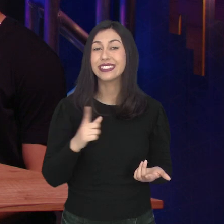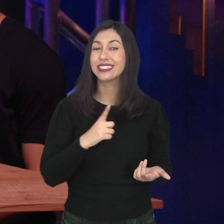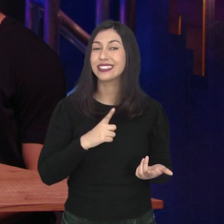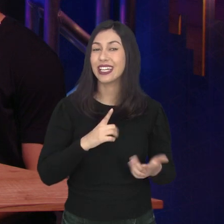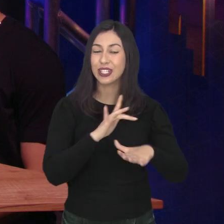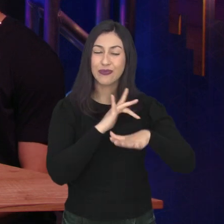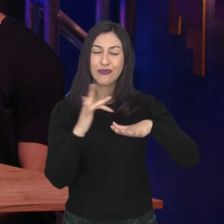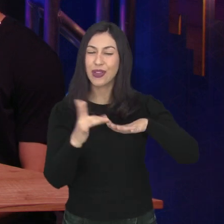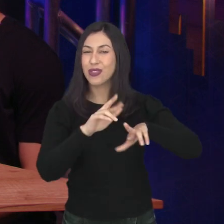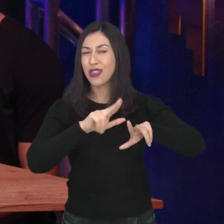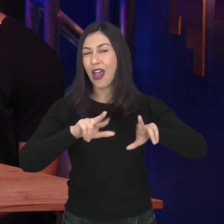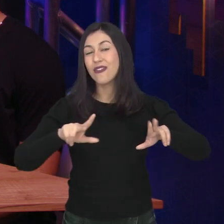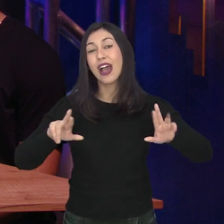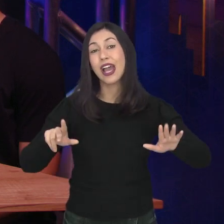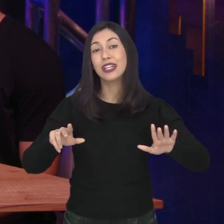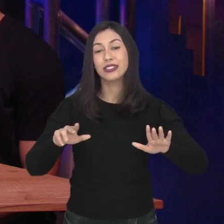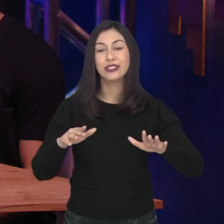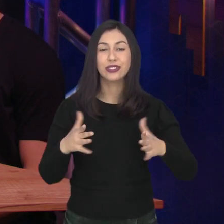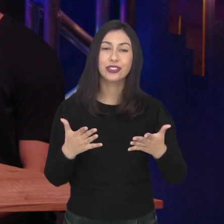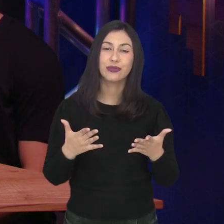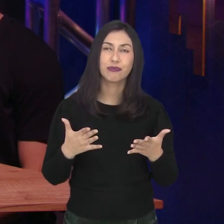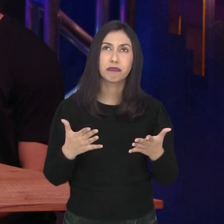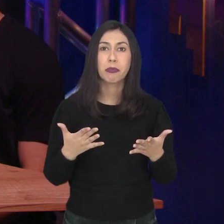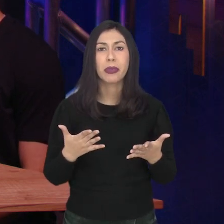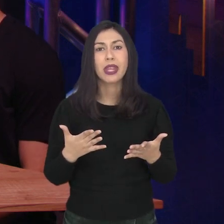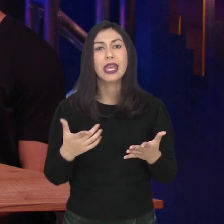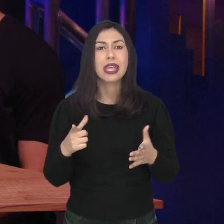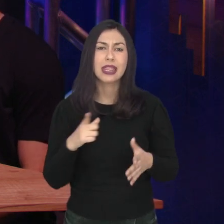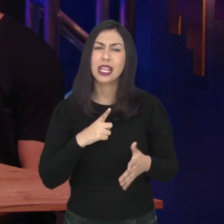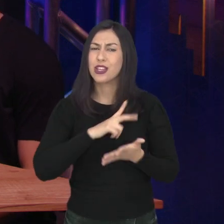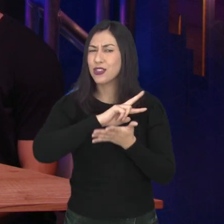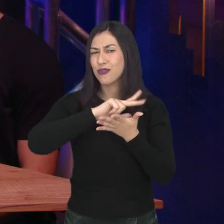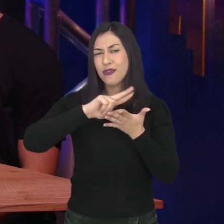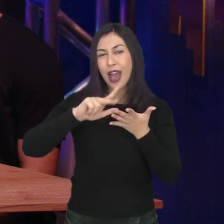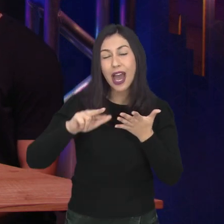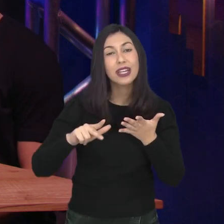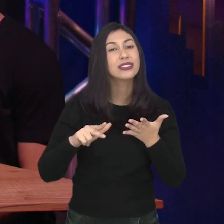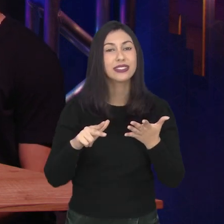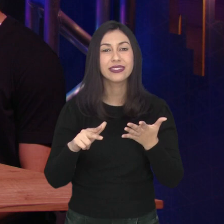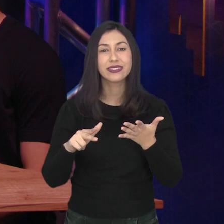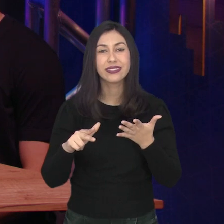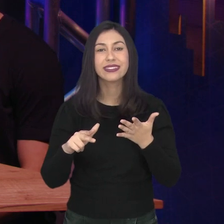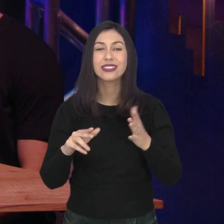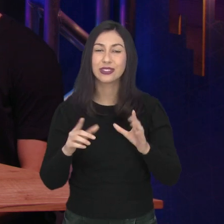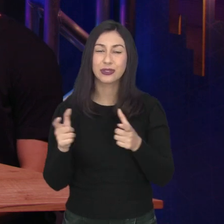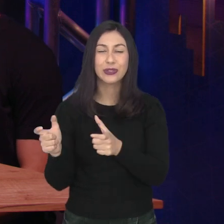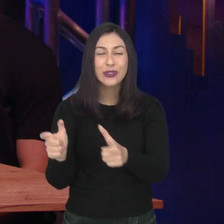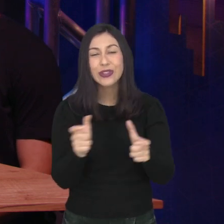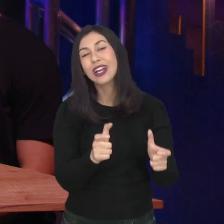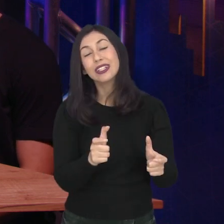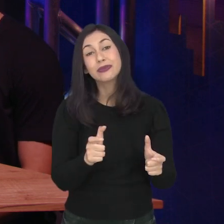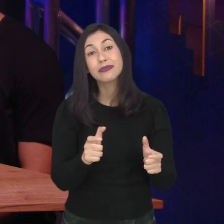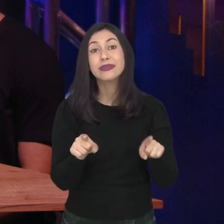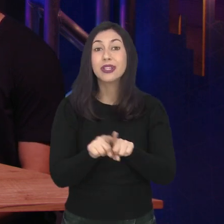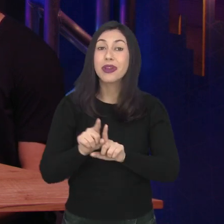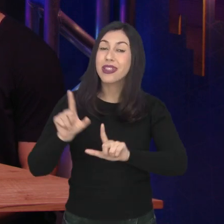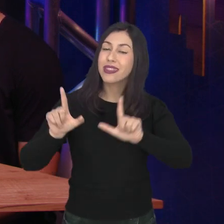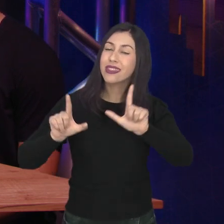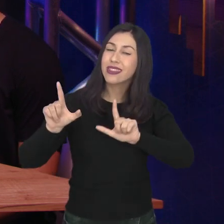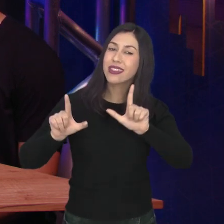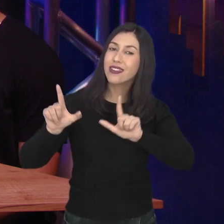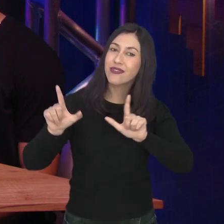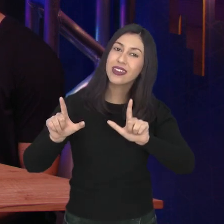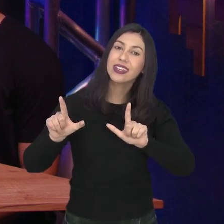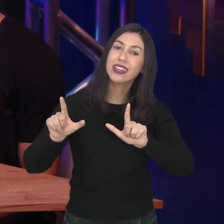gente tá em diversas plataformas, no YouTube, no Spotify, em vários outros lugares Amazon, de streaming, né, Samuel? Tudo quanto é lugar. E na TV